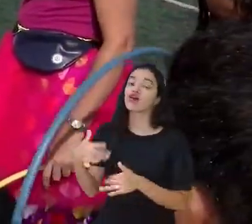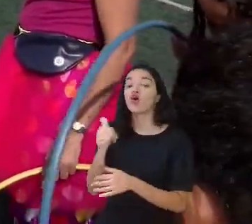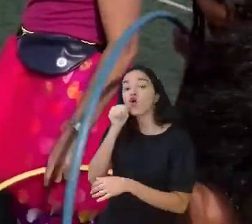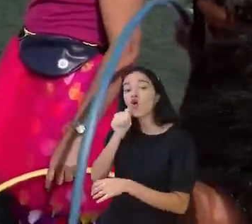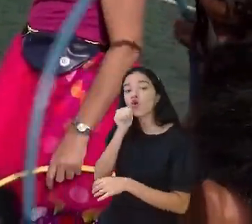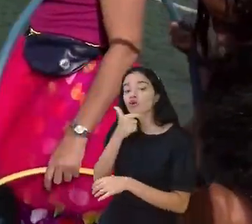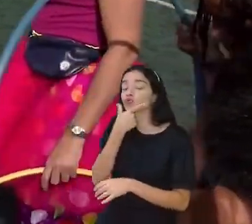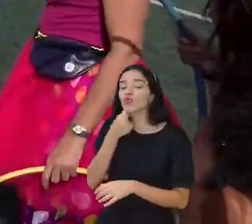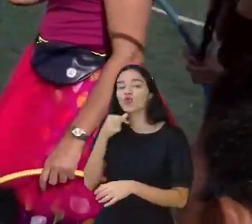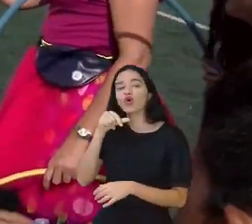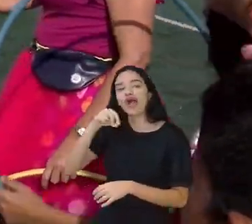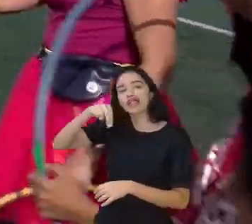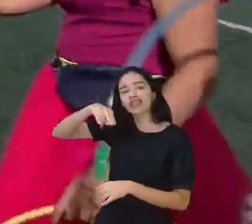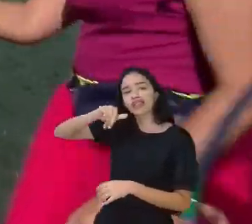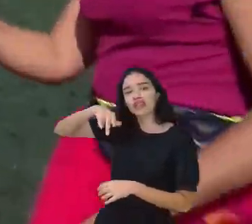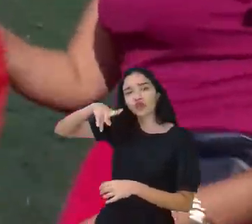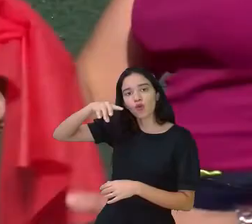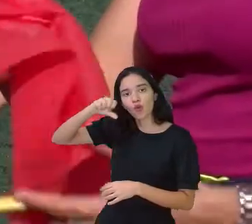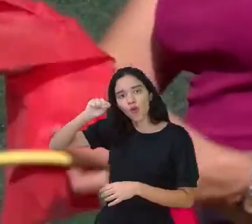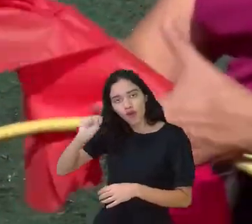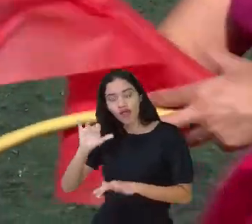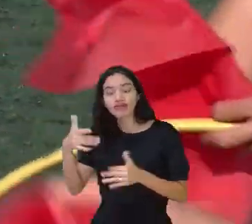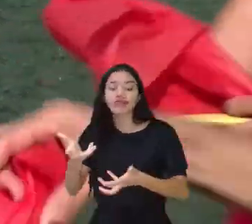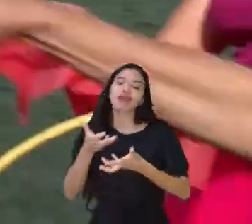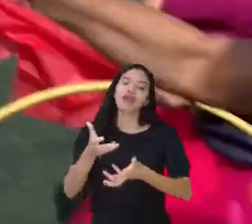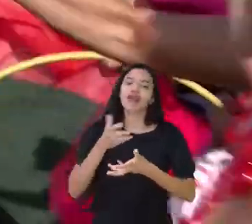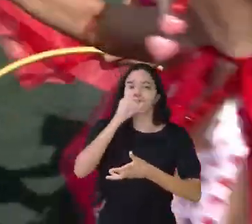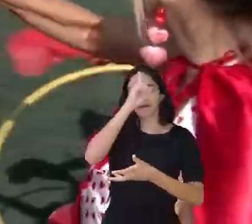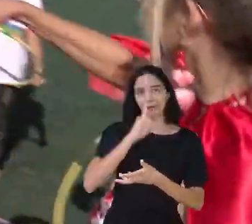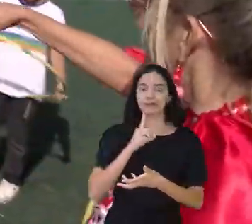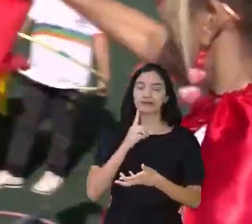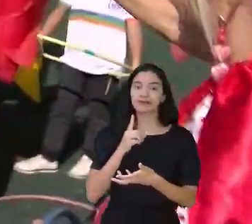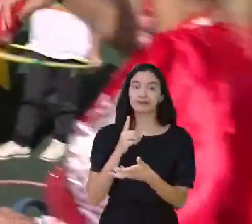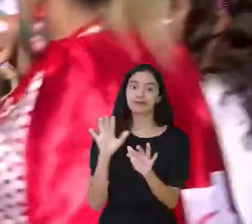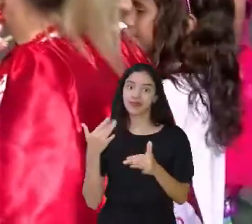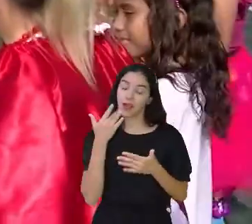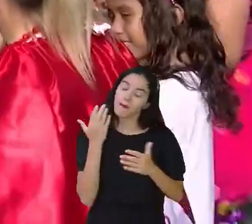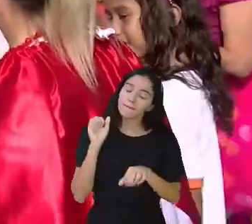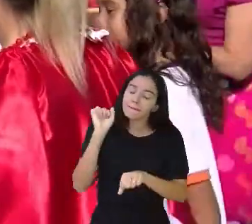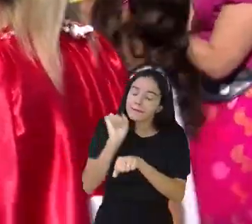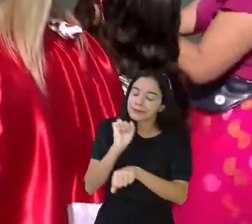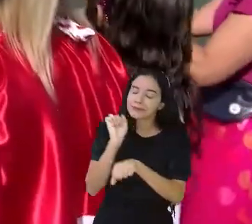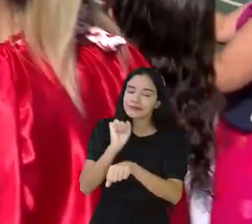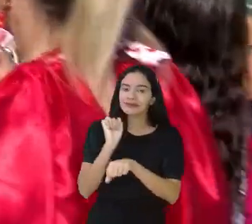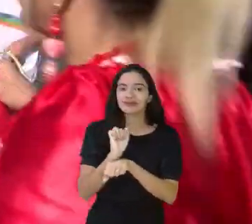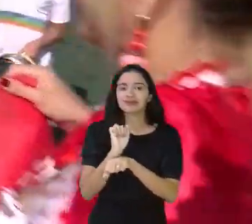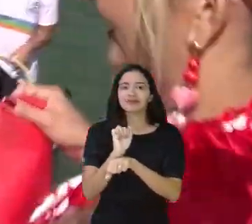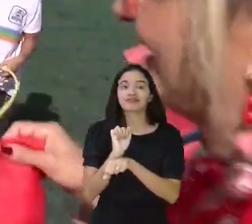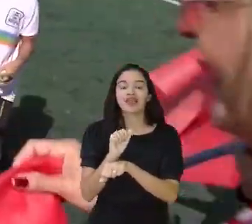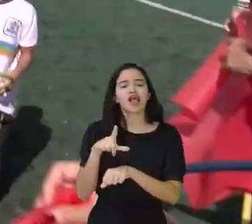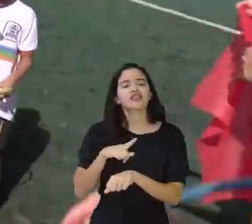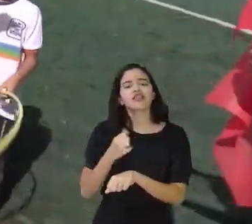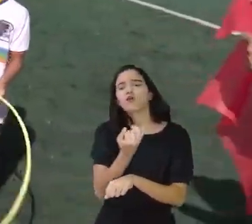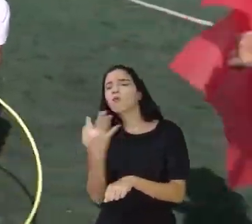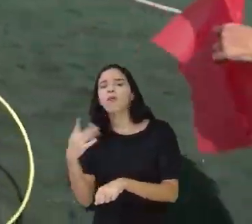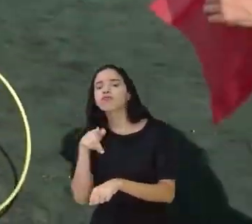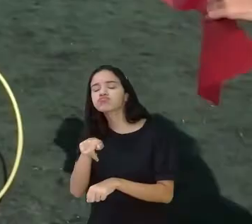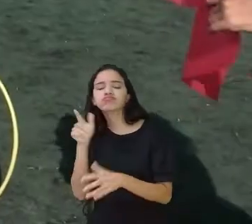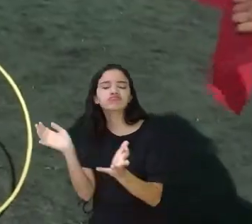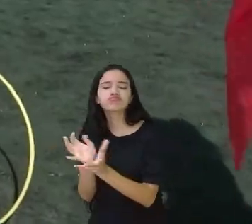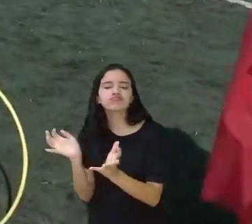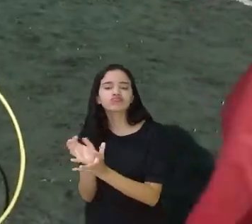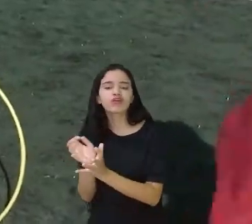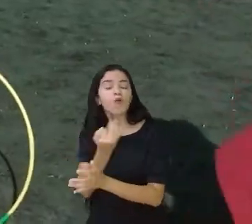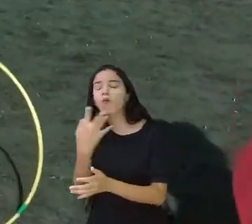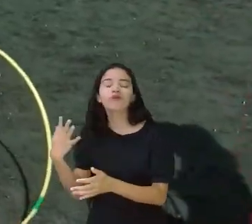vai ser amarela. Eu vou ser o quê? Você é amarelo. Opa! Nicolas, que é amarelo. Pronto, Nicolas. Vamos lá. Pera aí. Tem quantos aí? Tem aqui.